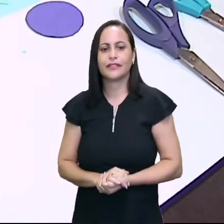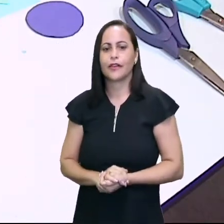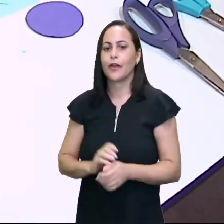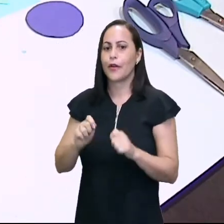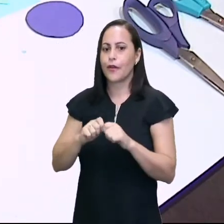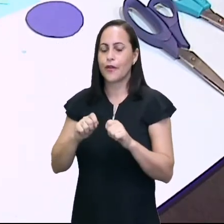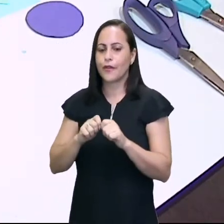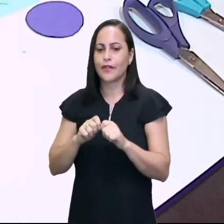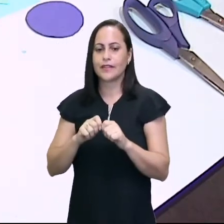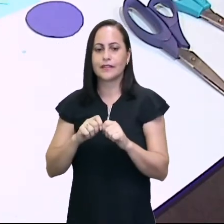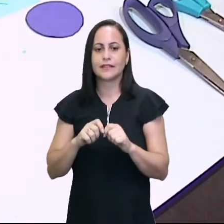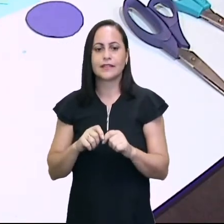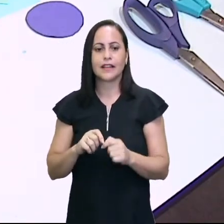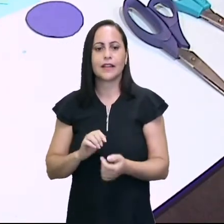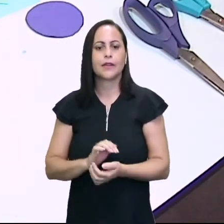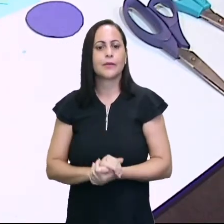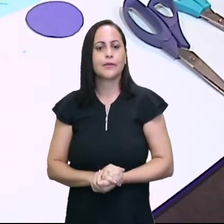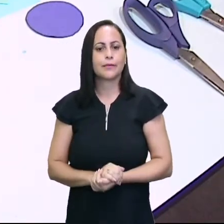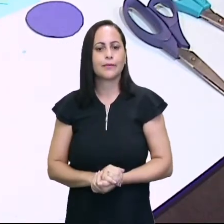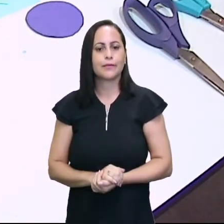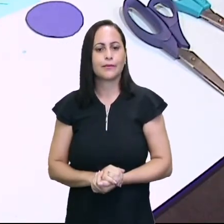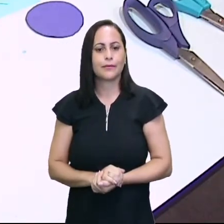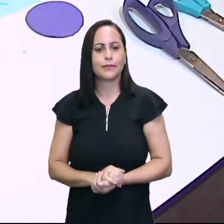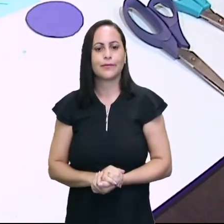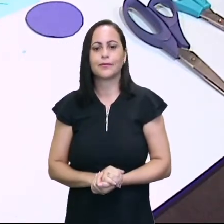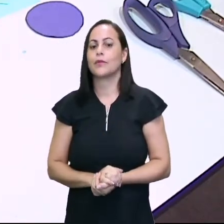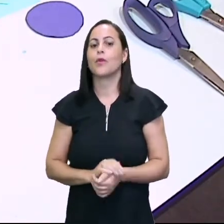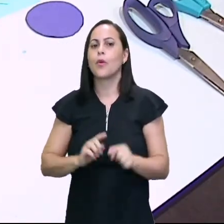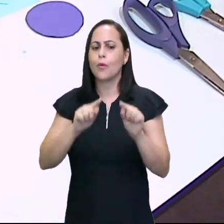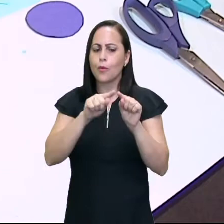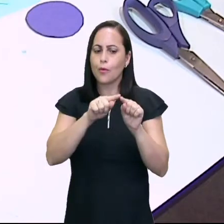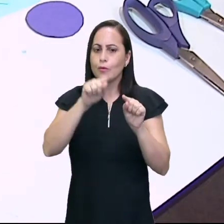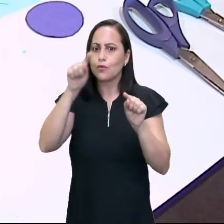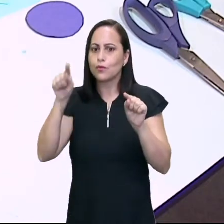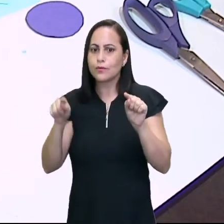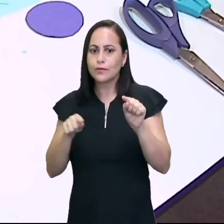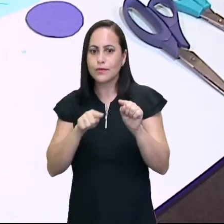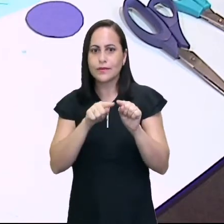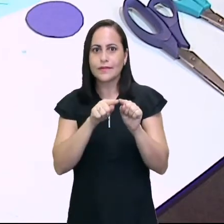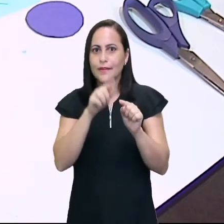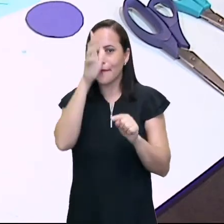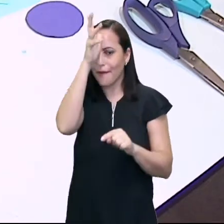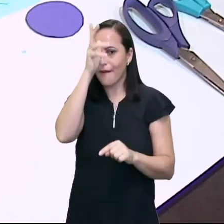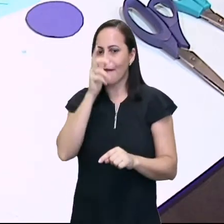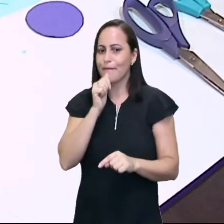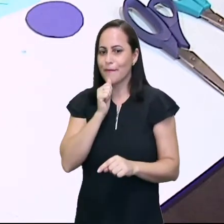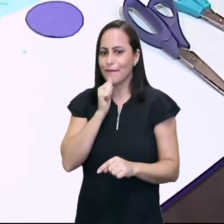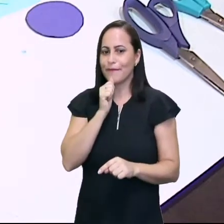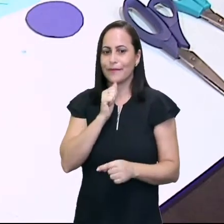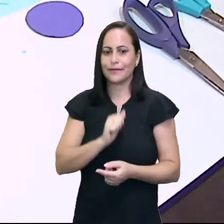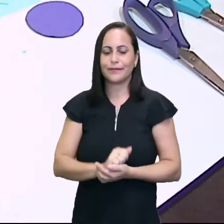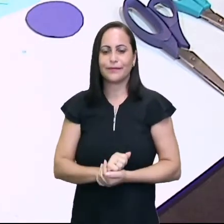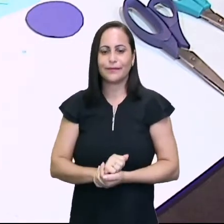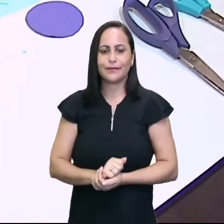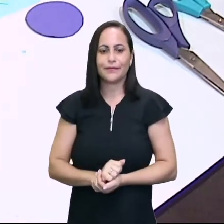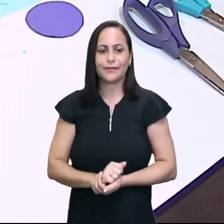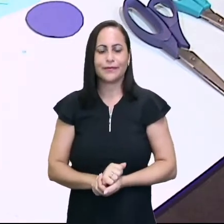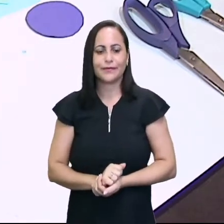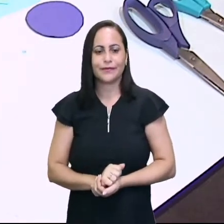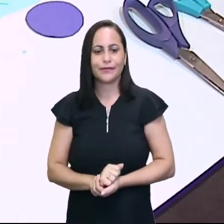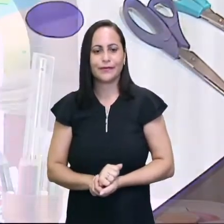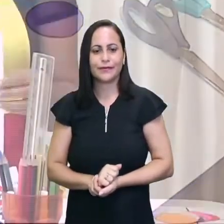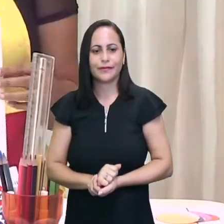círculo. Ah, mas eu vou usar um círculo amarelo. O meu já está prontinho, só esperando o